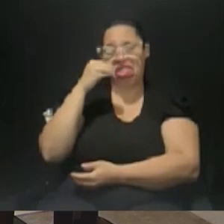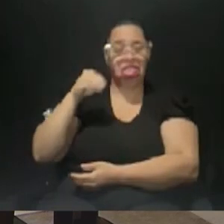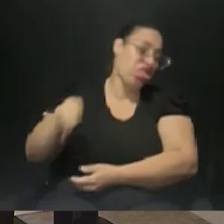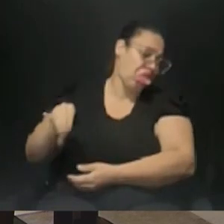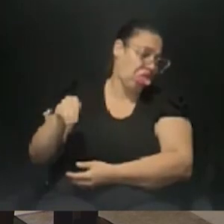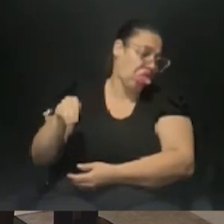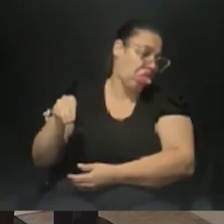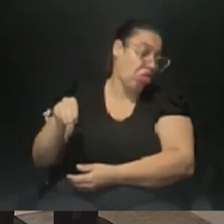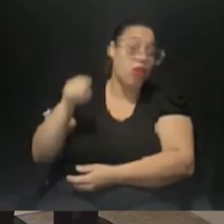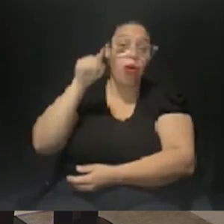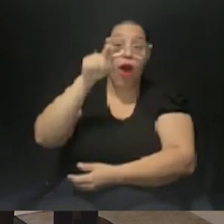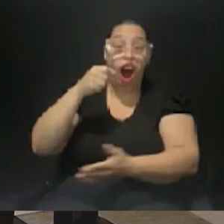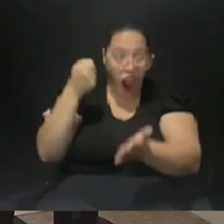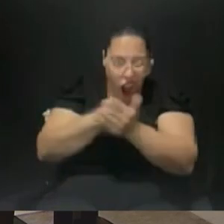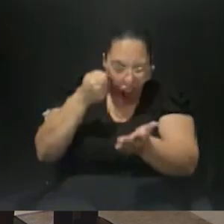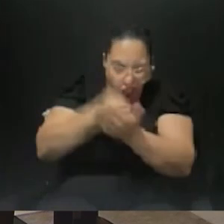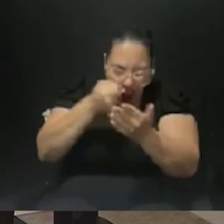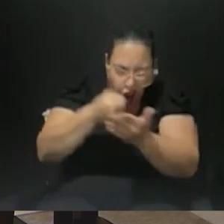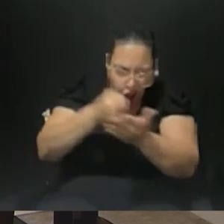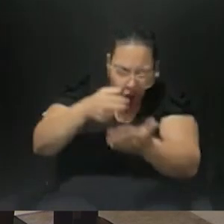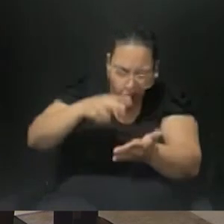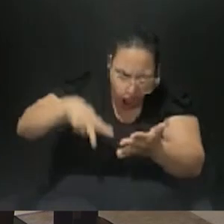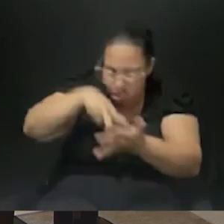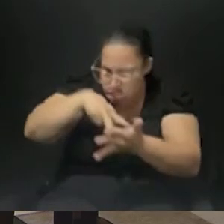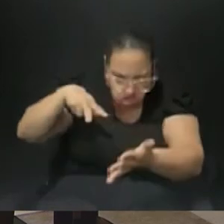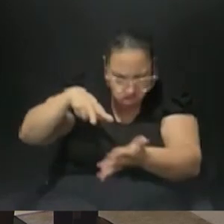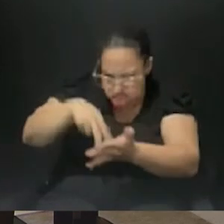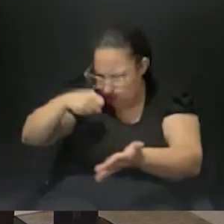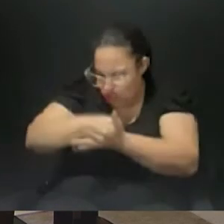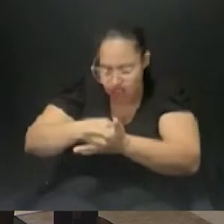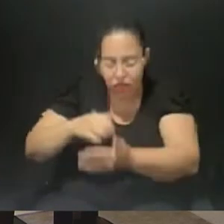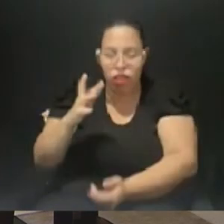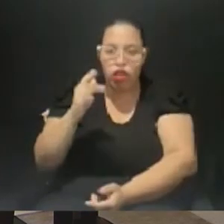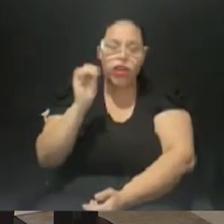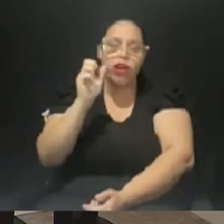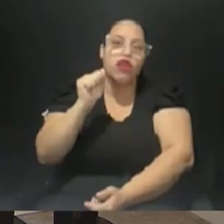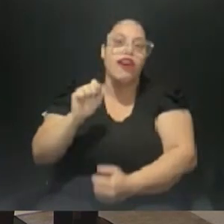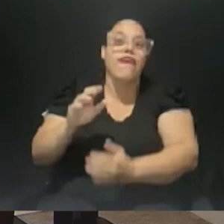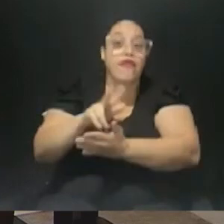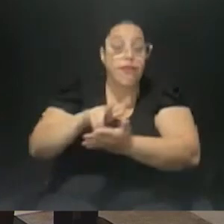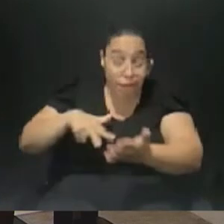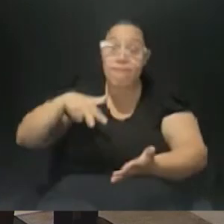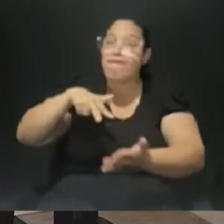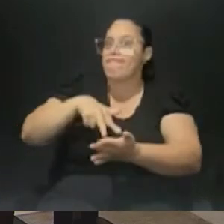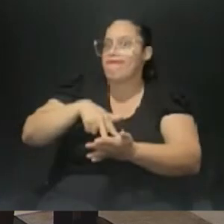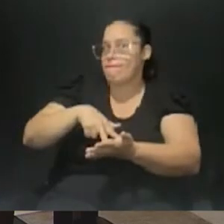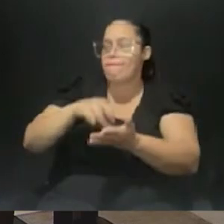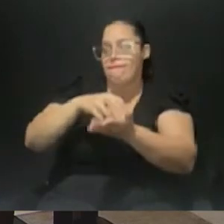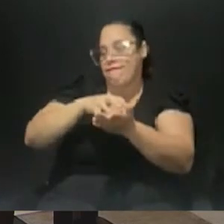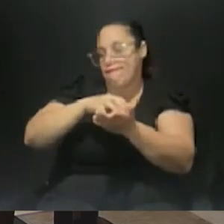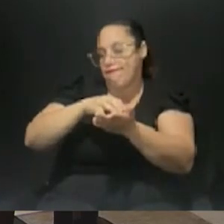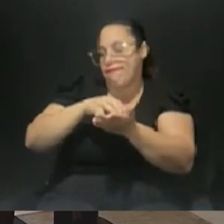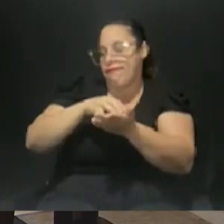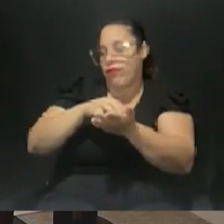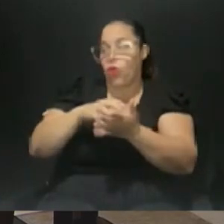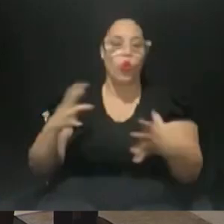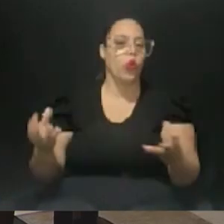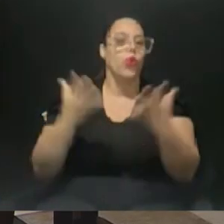do Faca tem ajudado a manter o centro de Campinas vivo, ativo, pujante, inclusive às